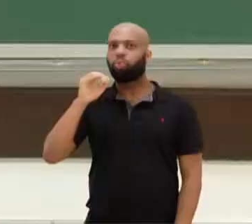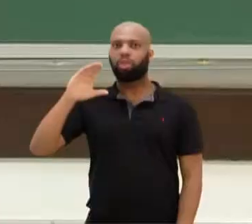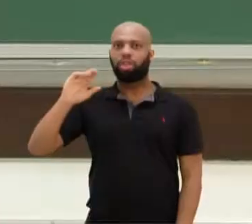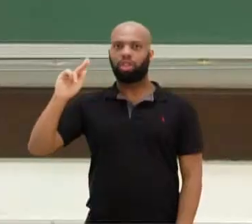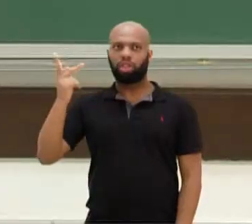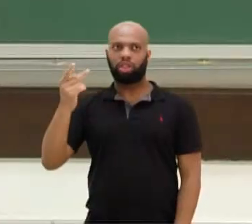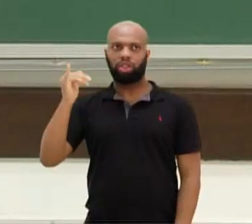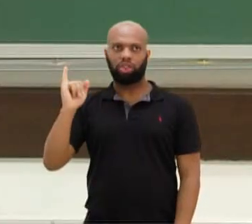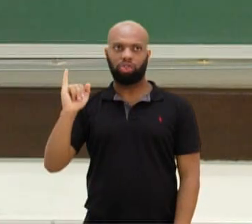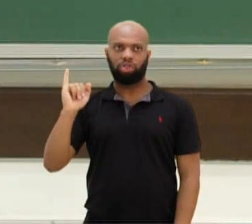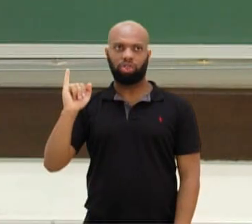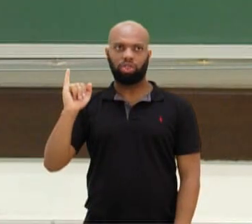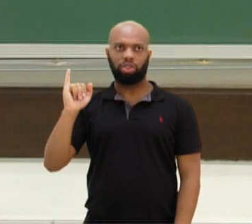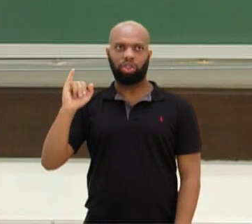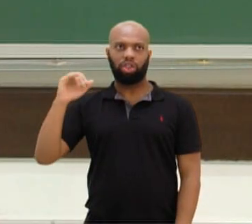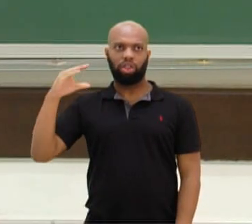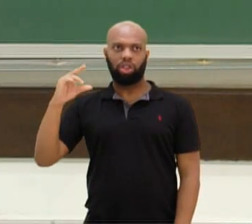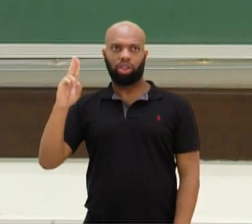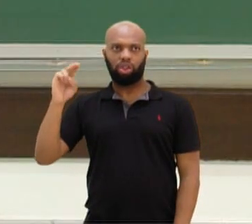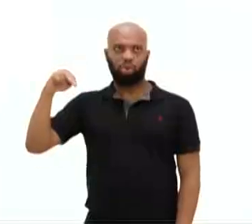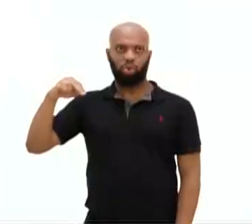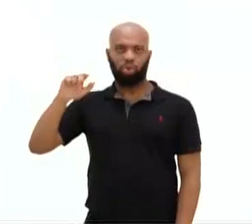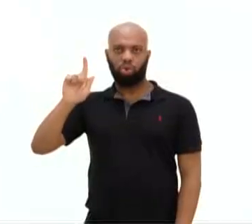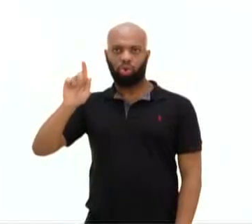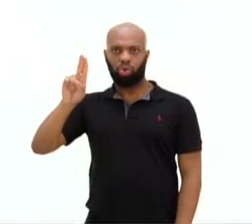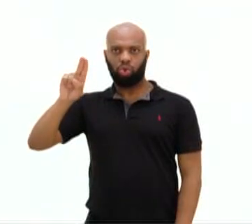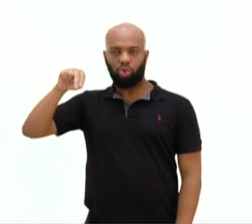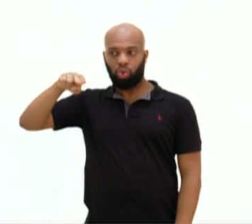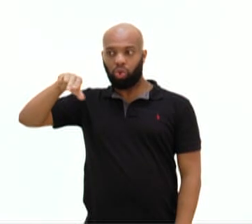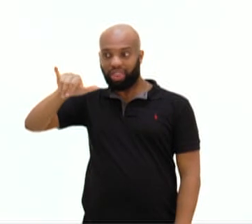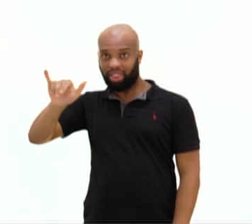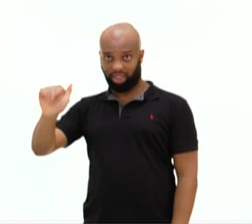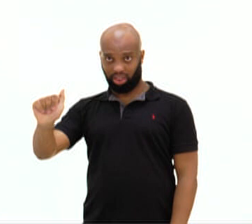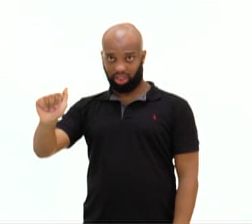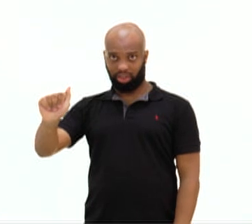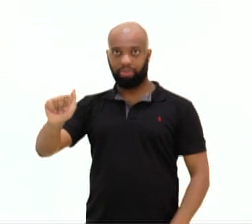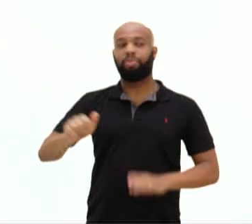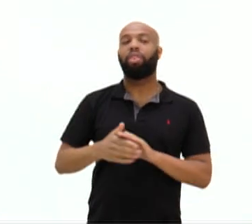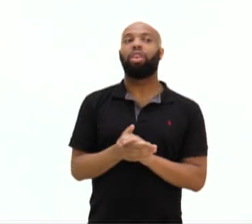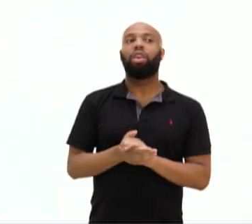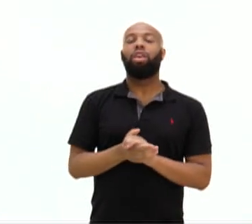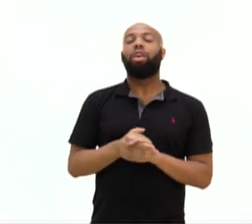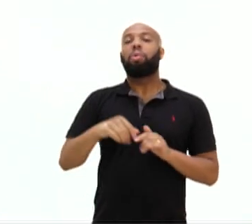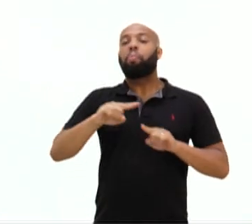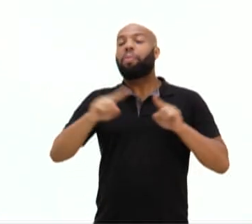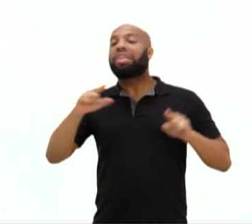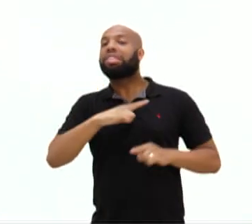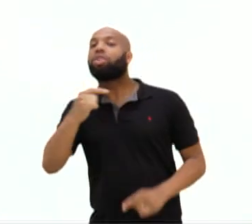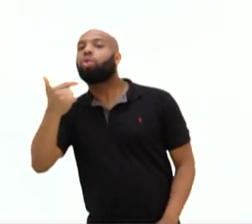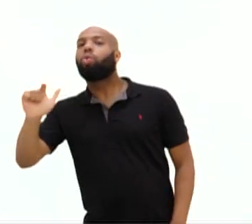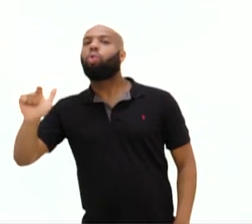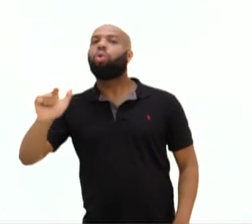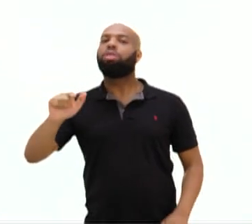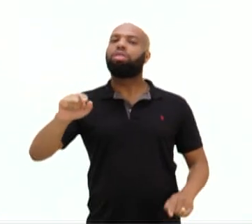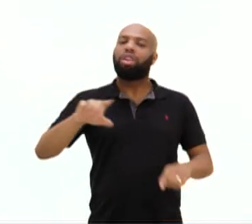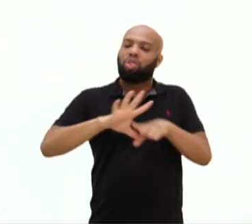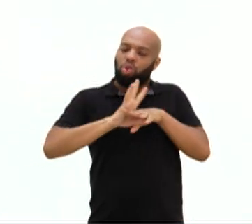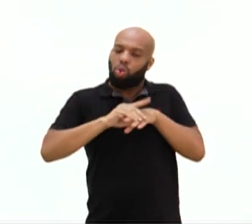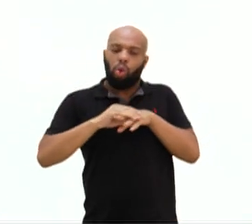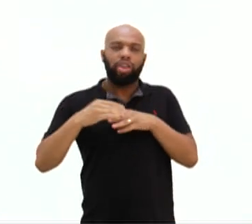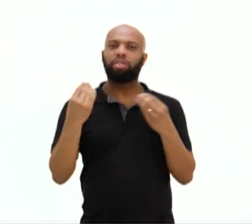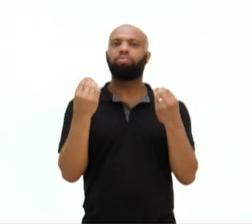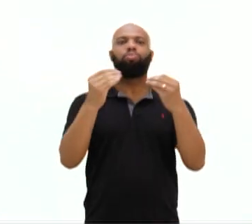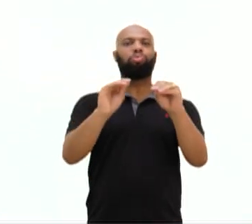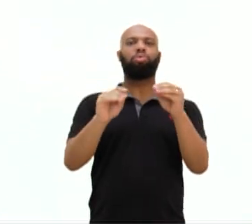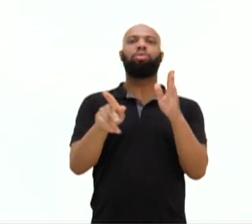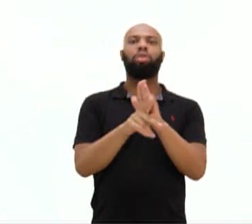outra doença que também pode ser transmitida pela AIDS? Malária. Não é, gente, tá? Doença de Chagas. Tudo isso vocês lembram do ano